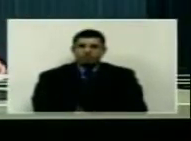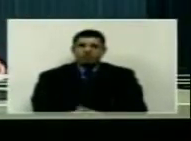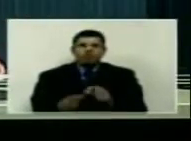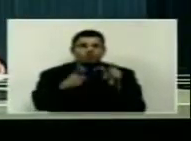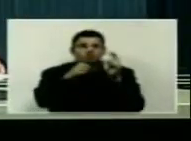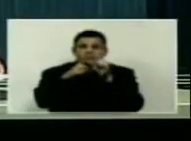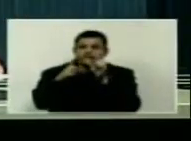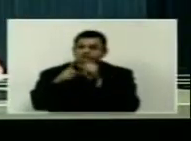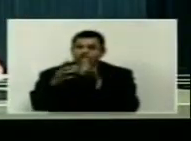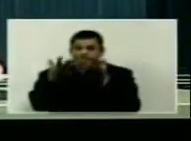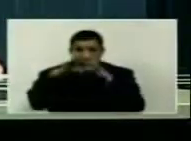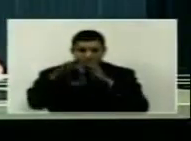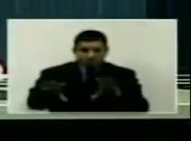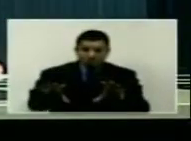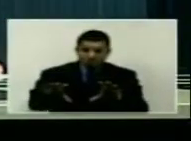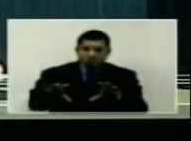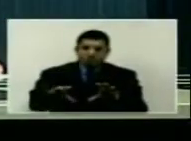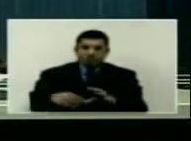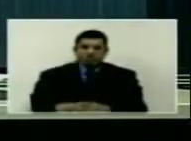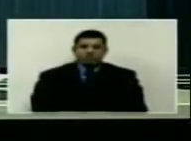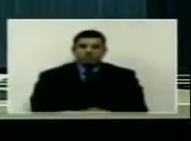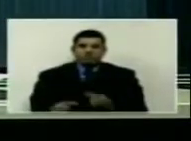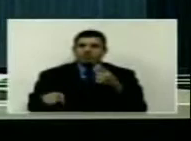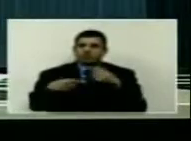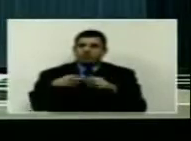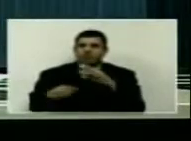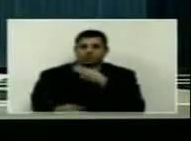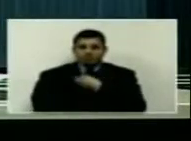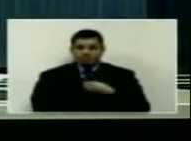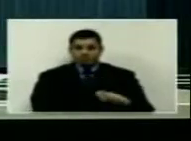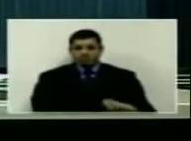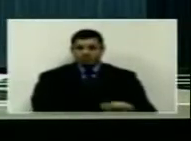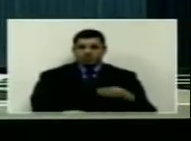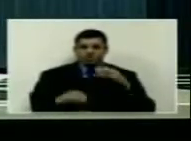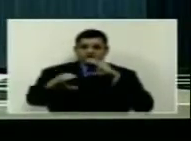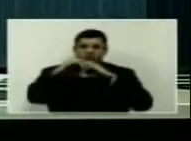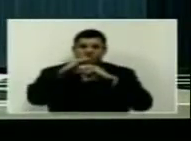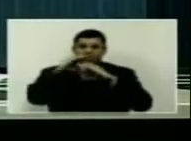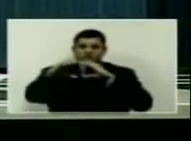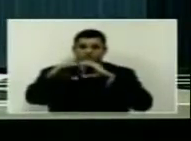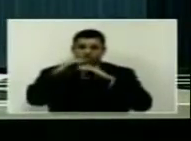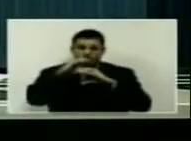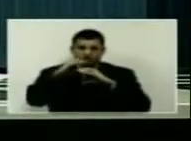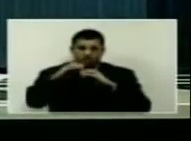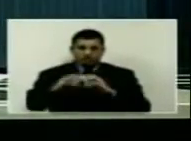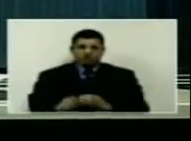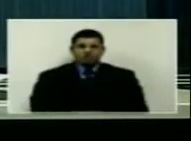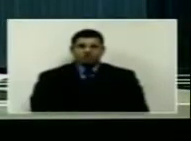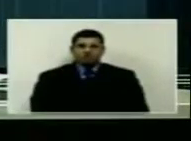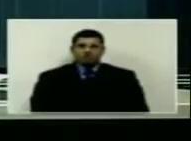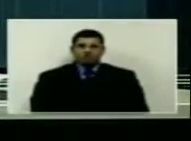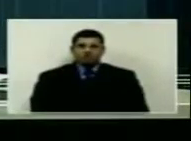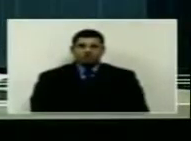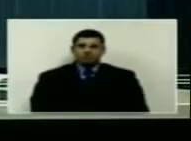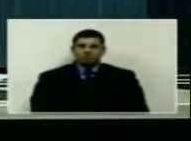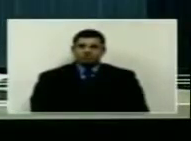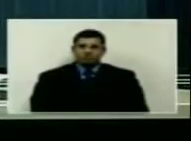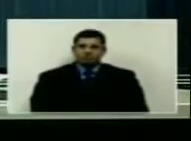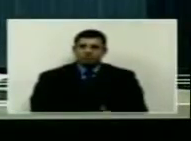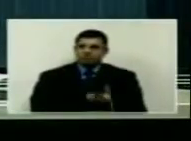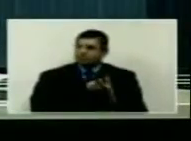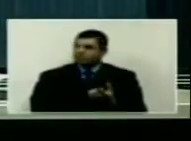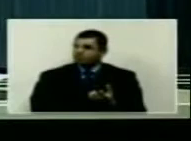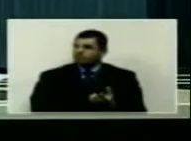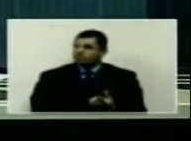nenhuma palavra sequer contra o ministro das Telecomunicações, que propõe